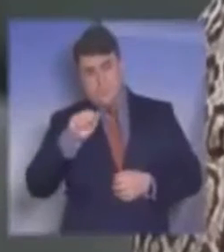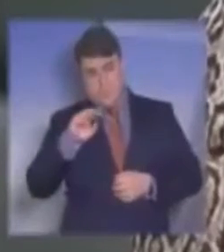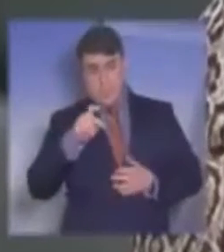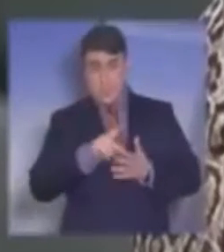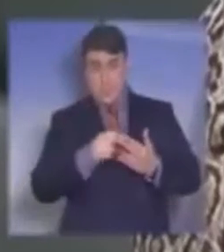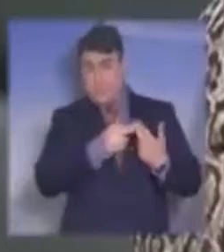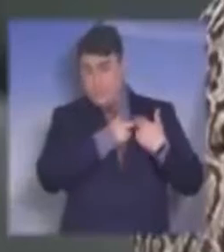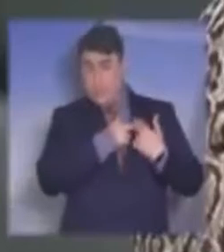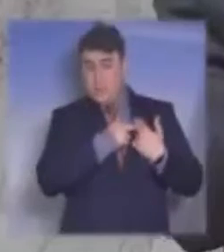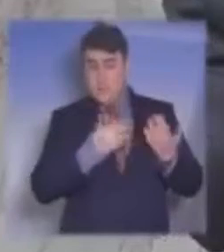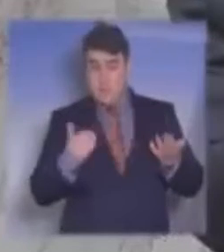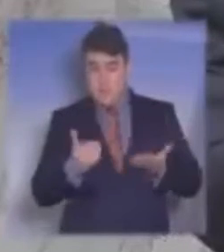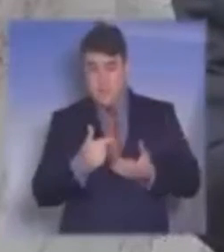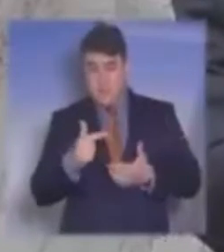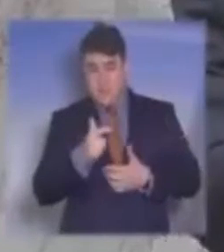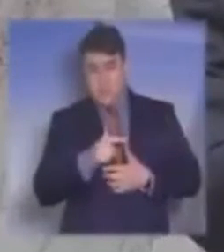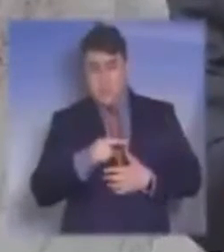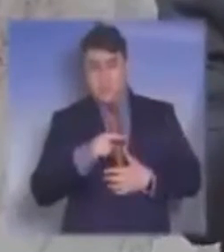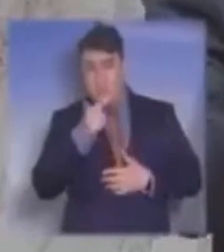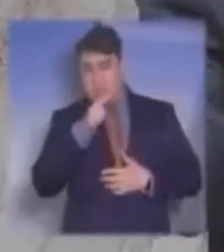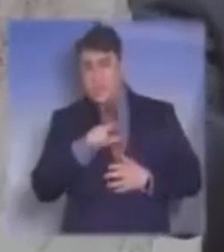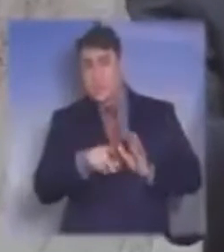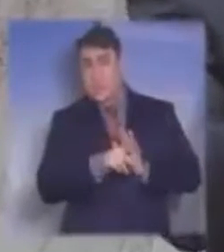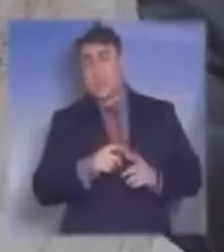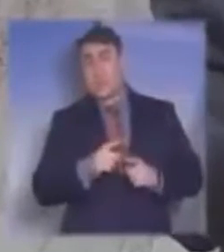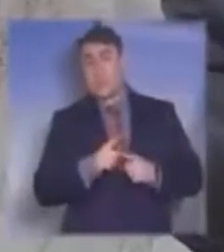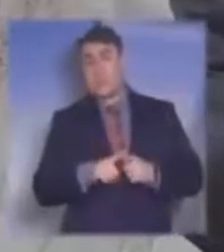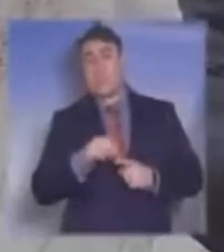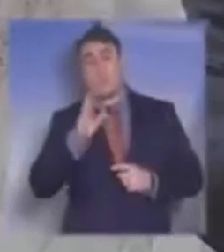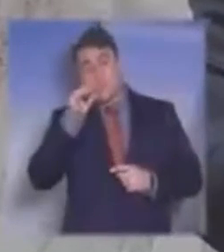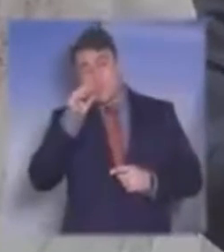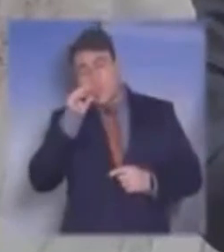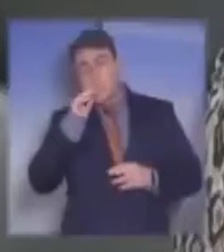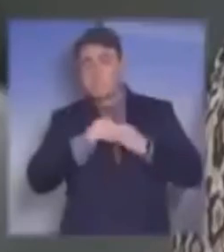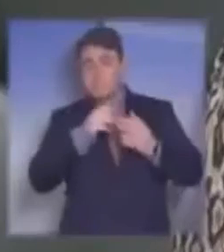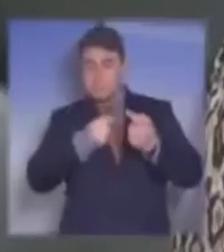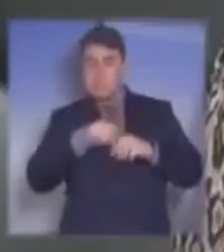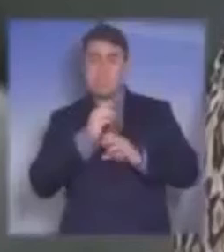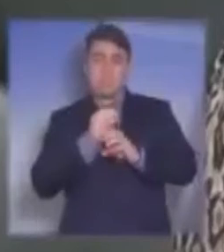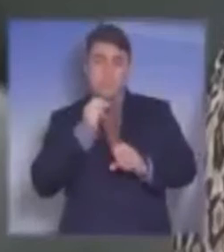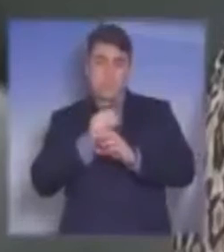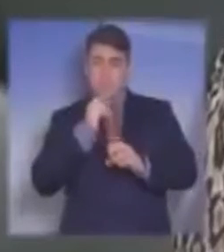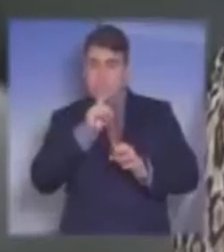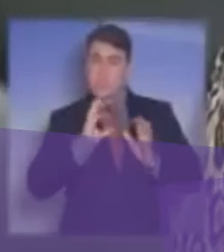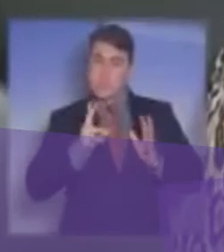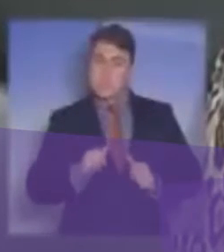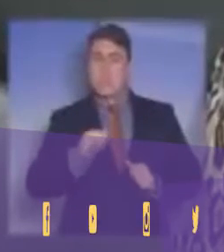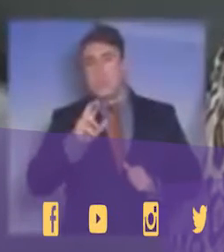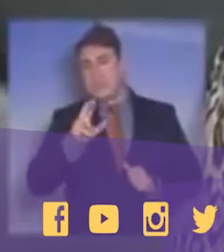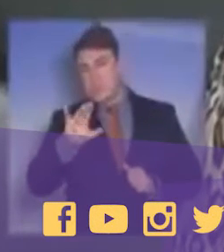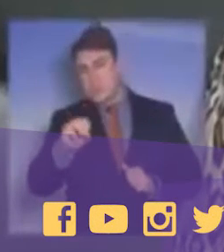responsável na nossa cidade não poderá ter uma autarquia municipal por servidor público de carreira engenheiros que limpar o rio